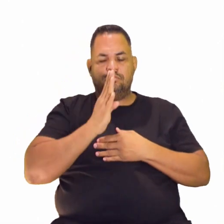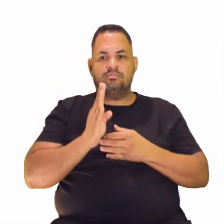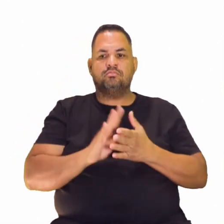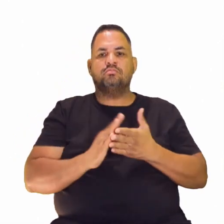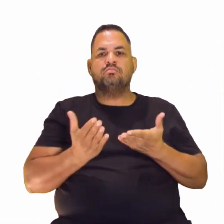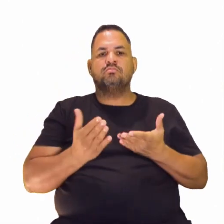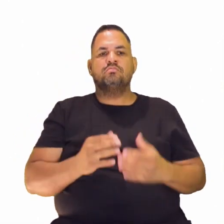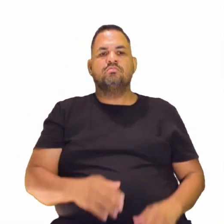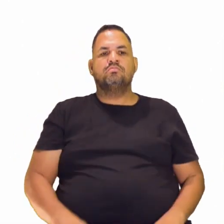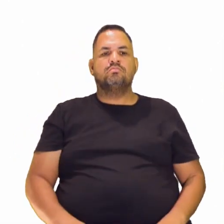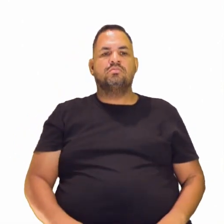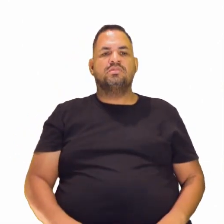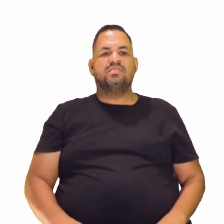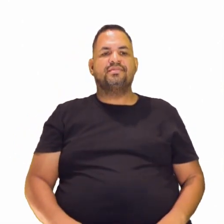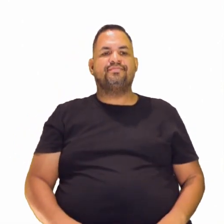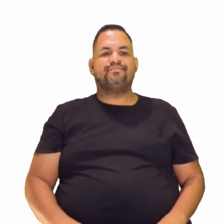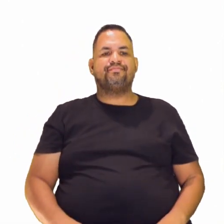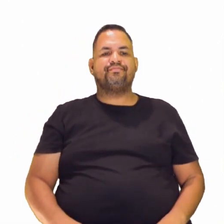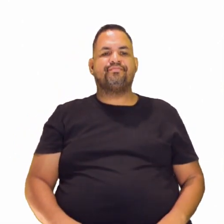afro-brasileira são os seguintes.